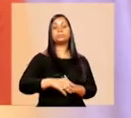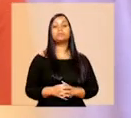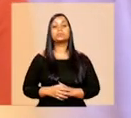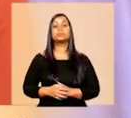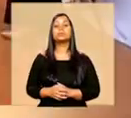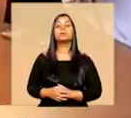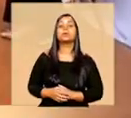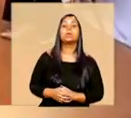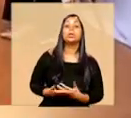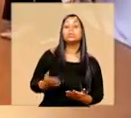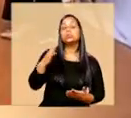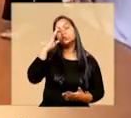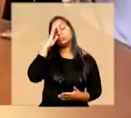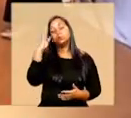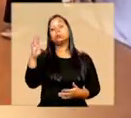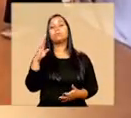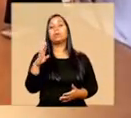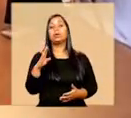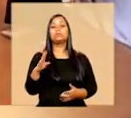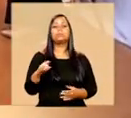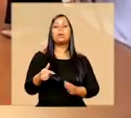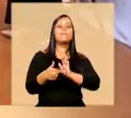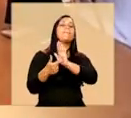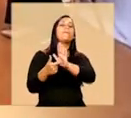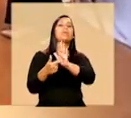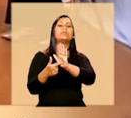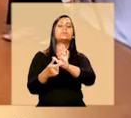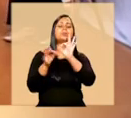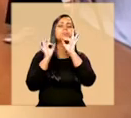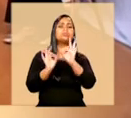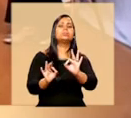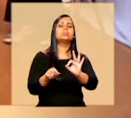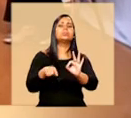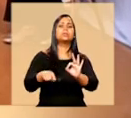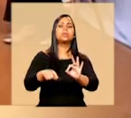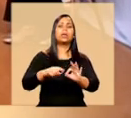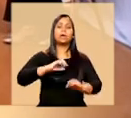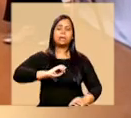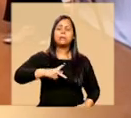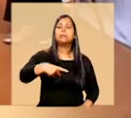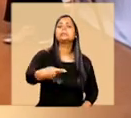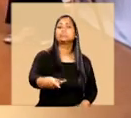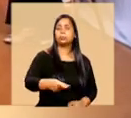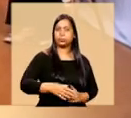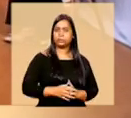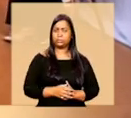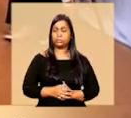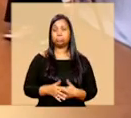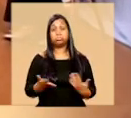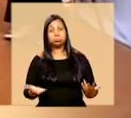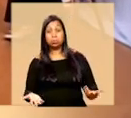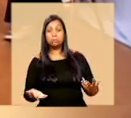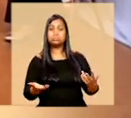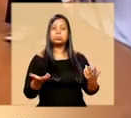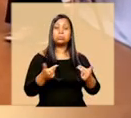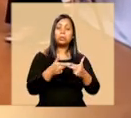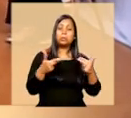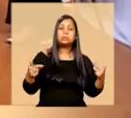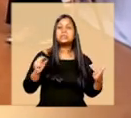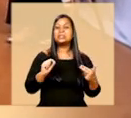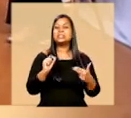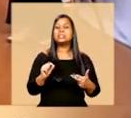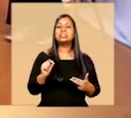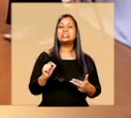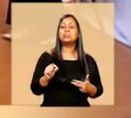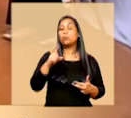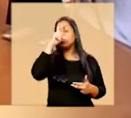Doutor, quais são as principais marcas históricas aqui do HB quando a gente fala em transplante? Às vezes uma situação em que